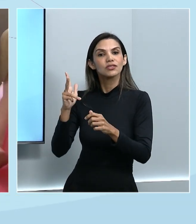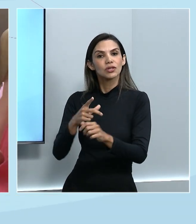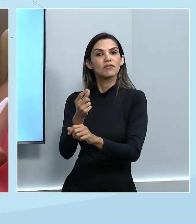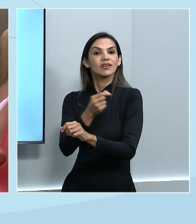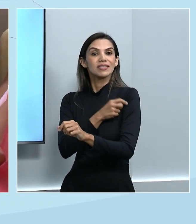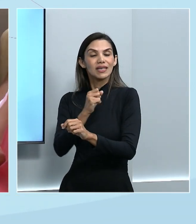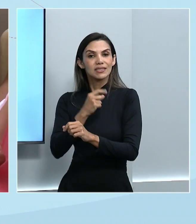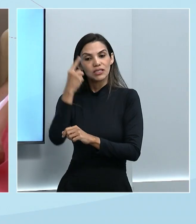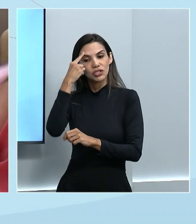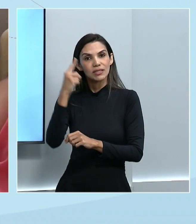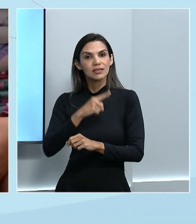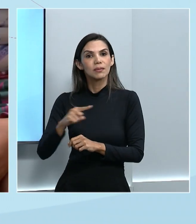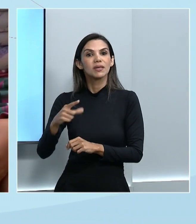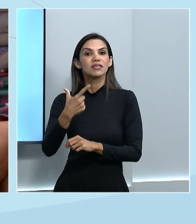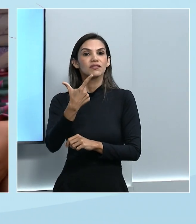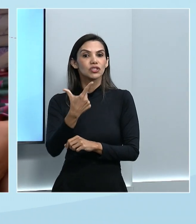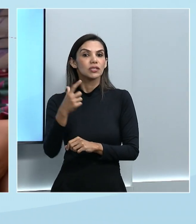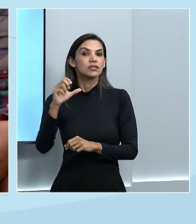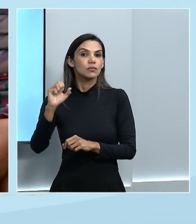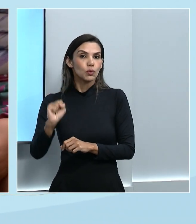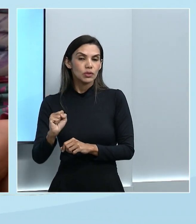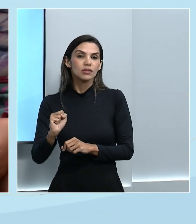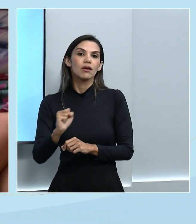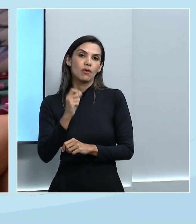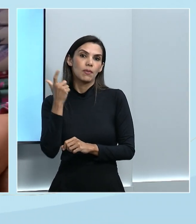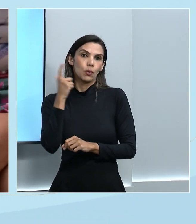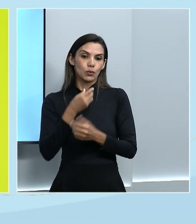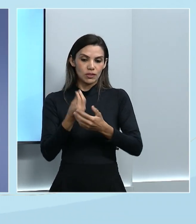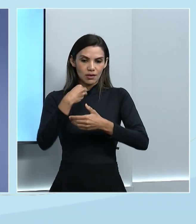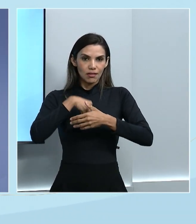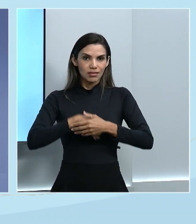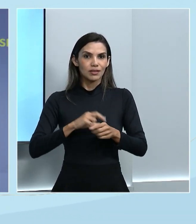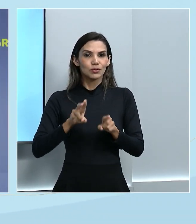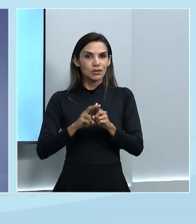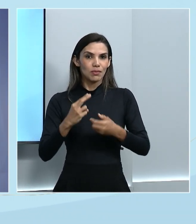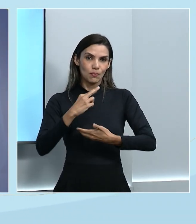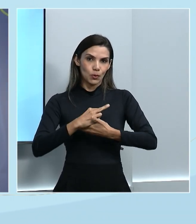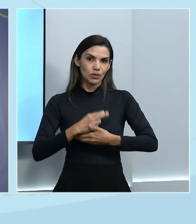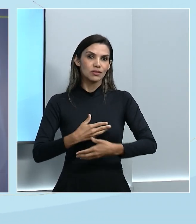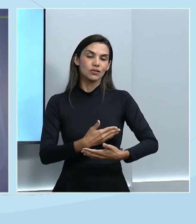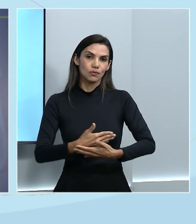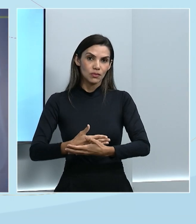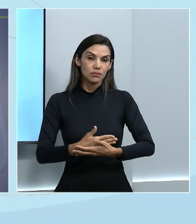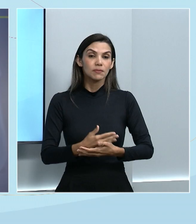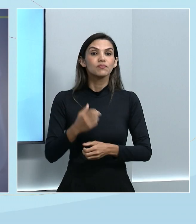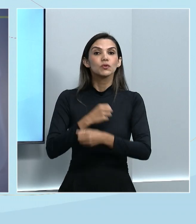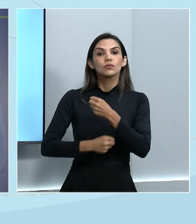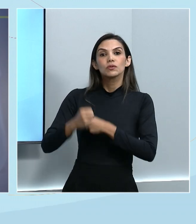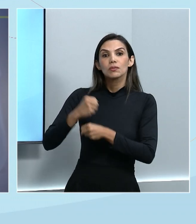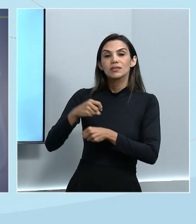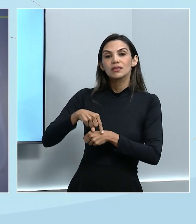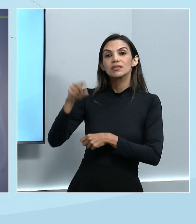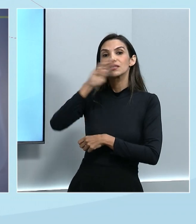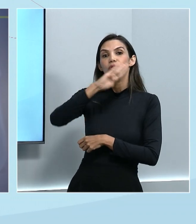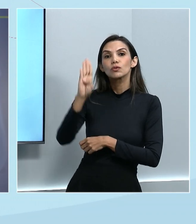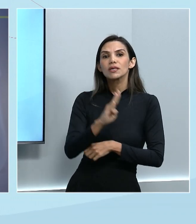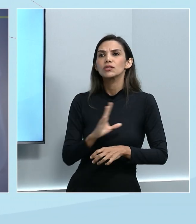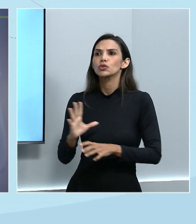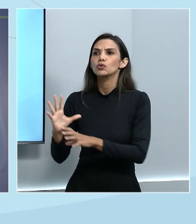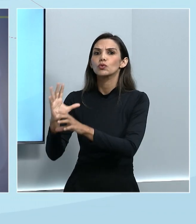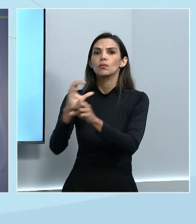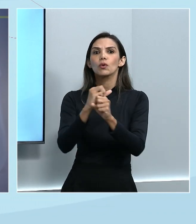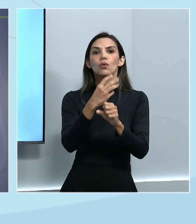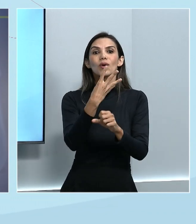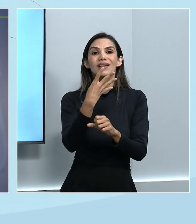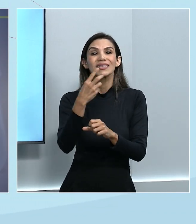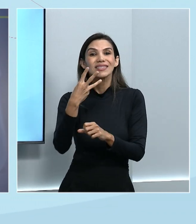semana para transferir anticorpos através da placenta. No ano passado, o Brasil registrou mais de 43.000